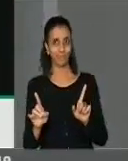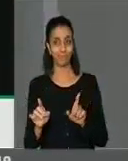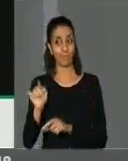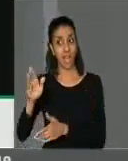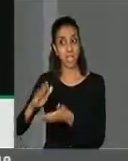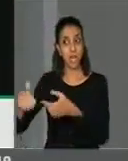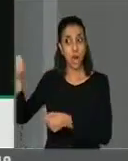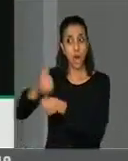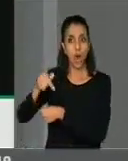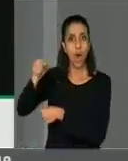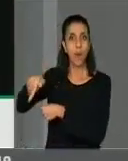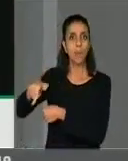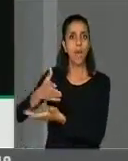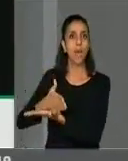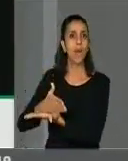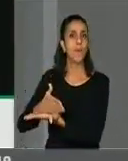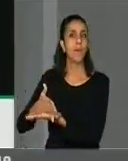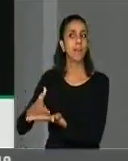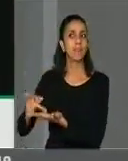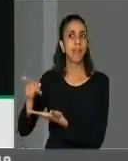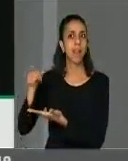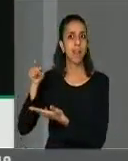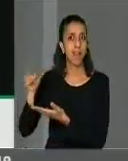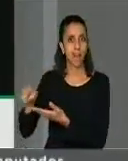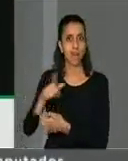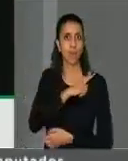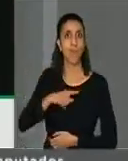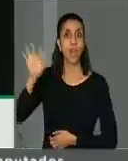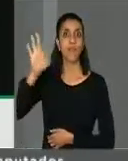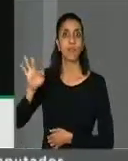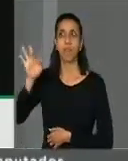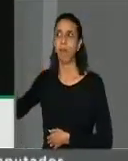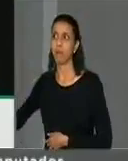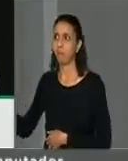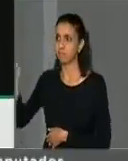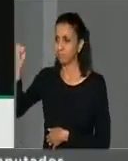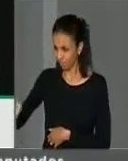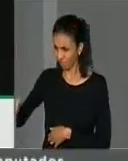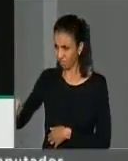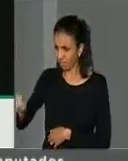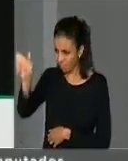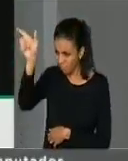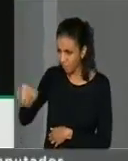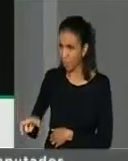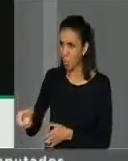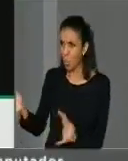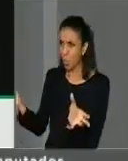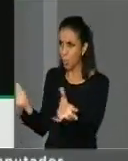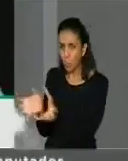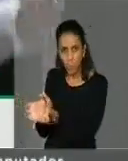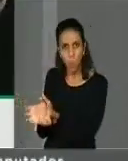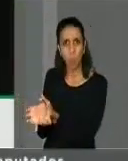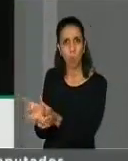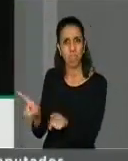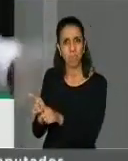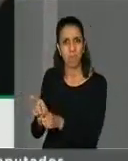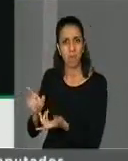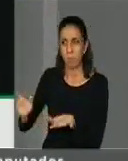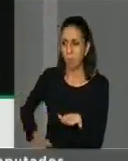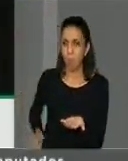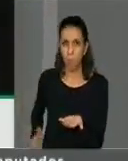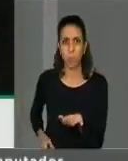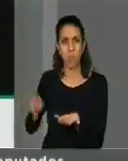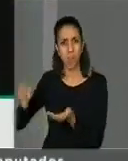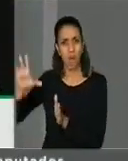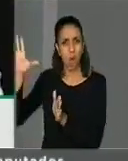golpe instala-se no governo federal ilegítimo uma quadrilha. Quadrilha